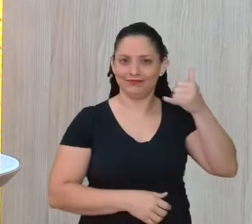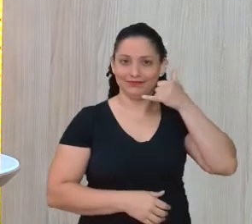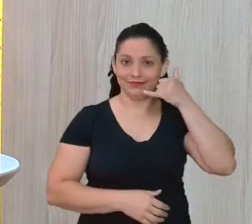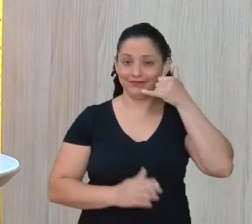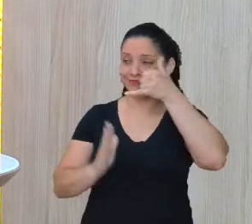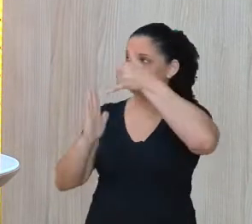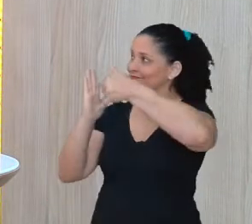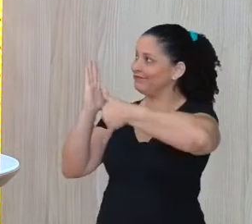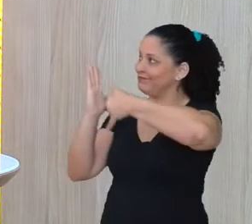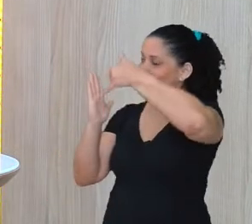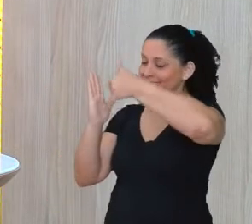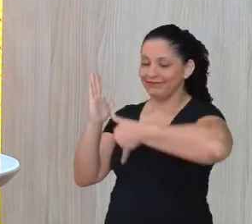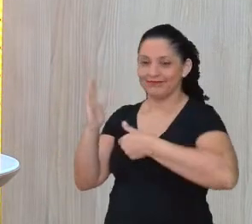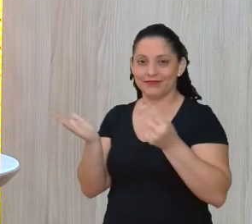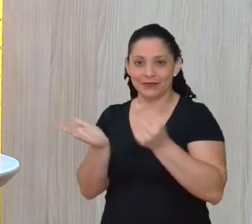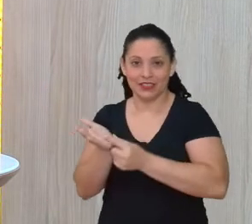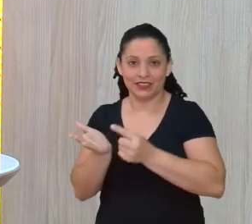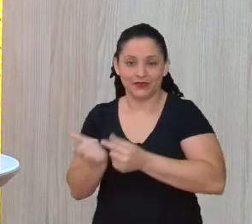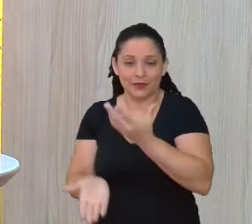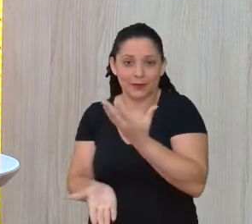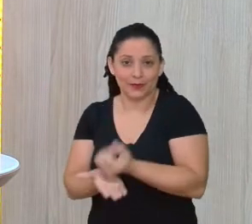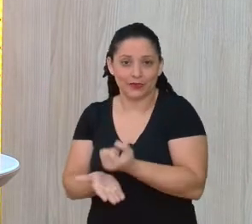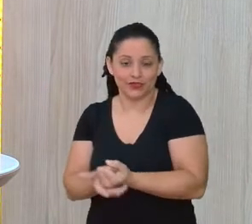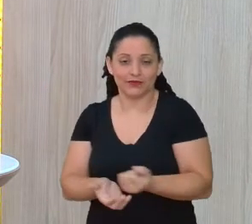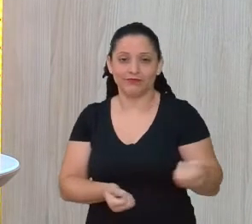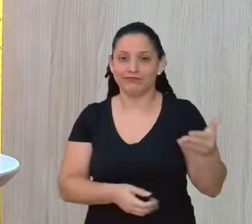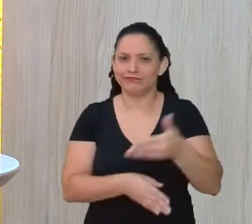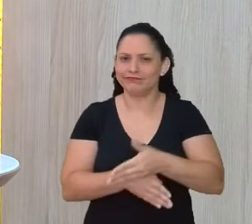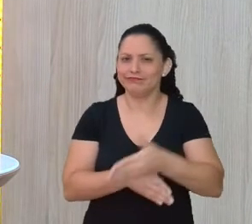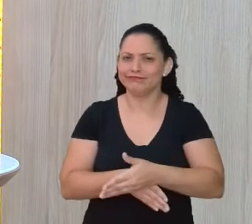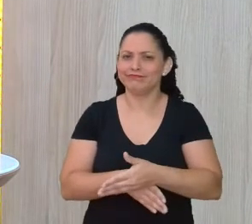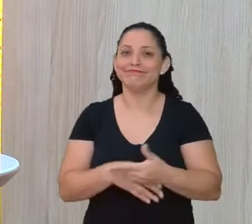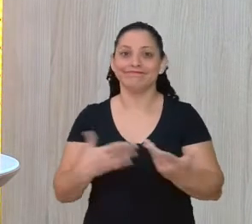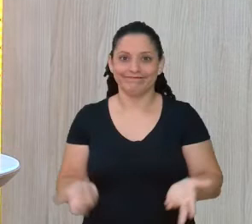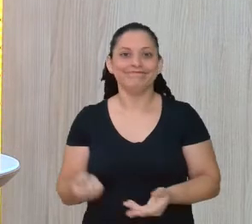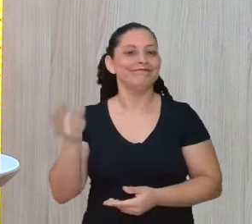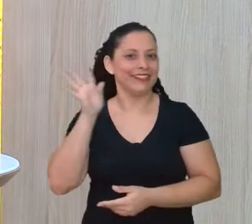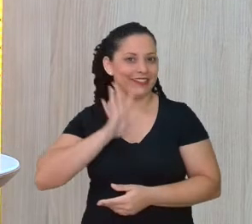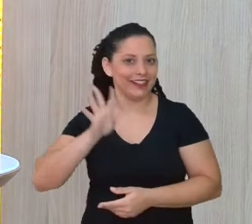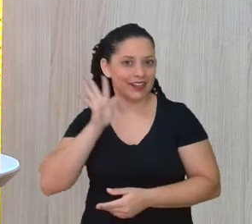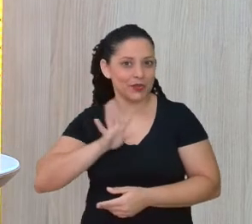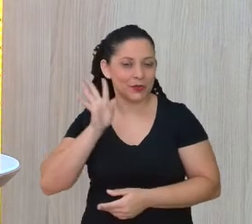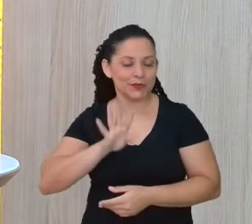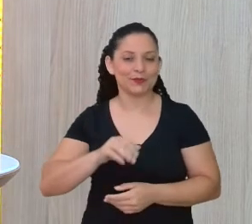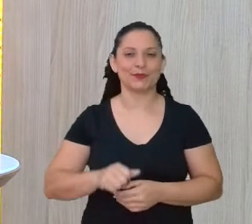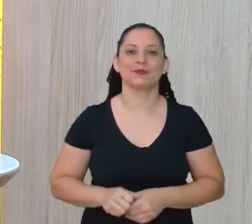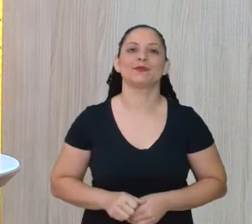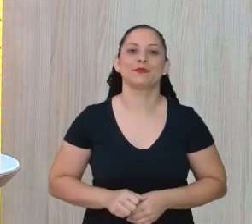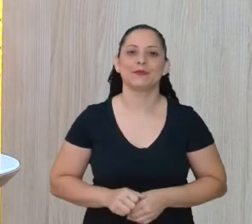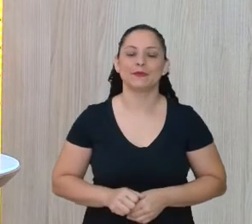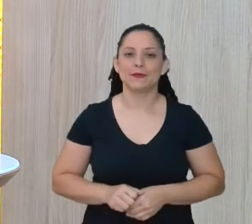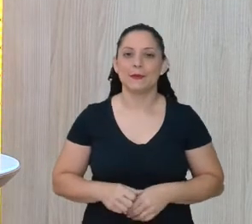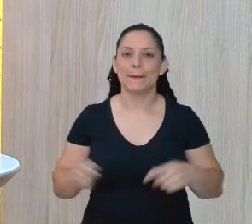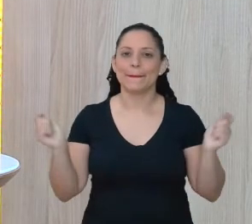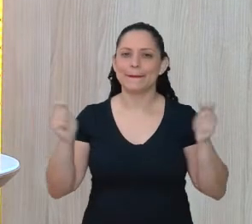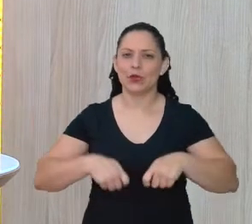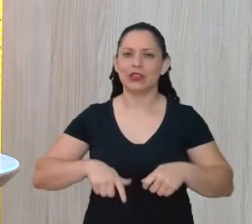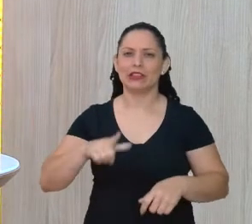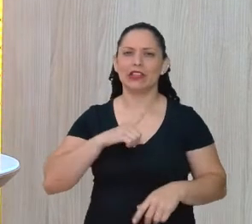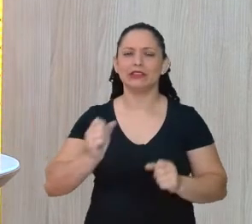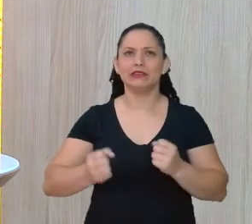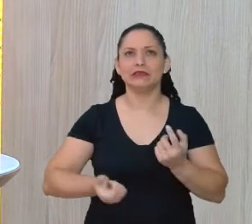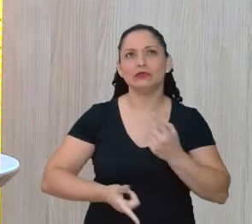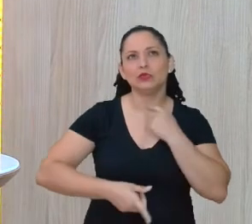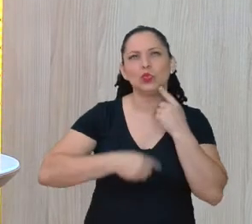celular, baixar o aplicativo e interagir aqui ao vivo. Olha que legal. Você pode tirar dúvidas, né?